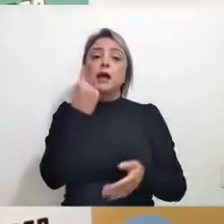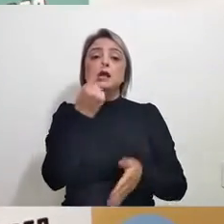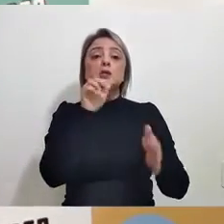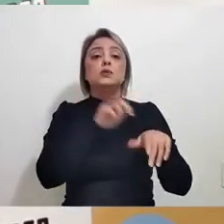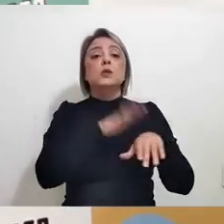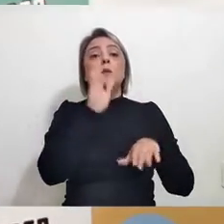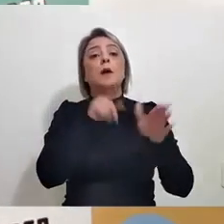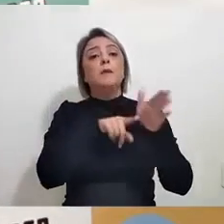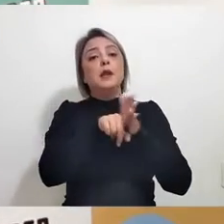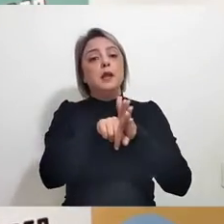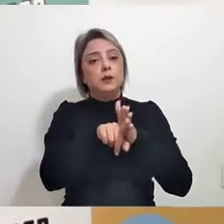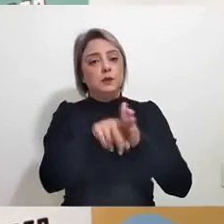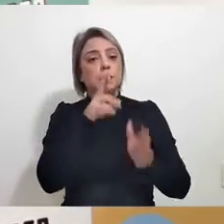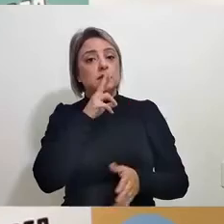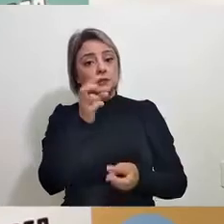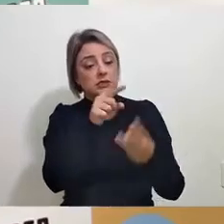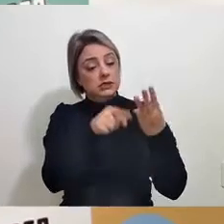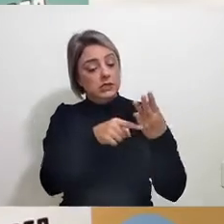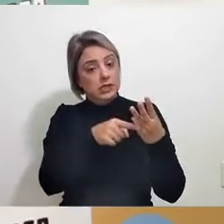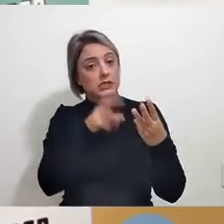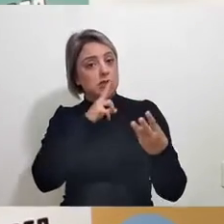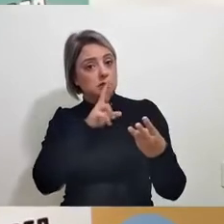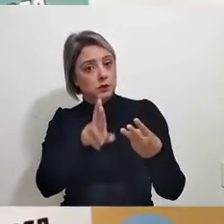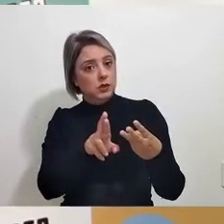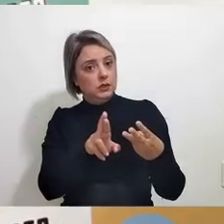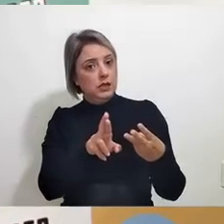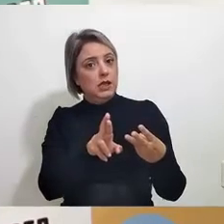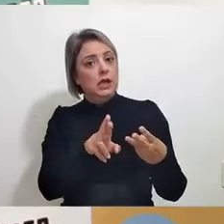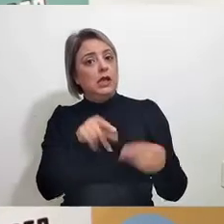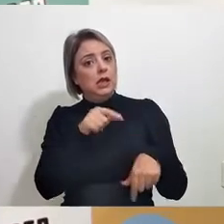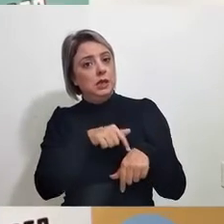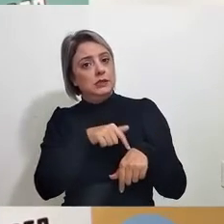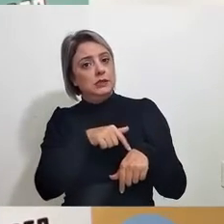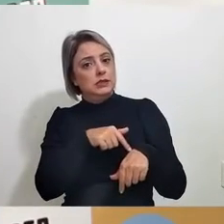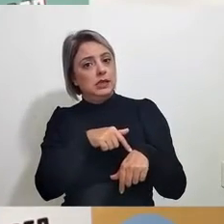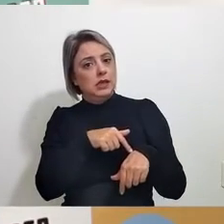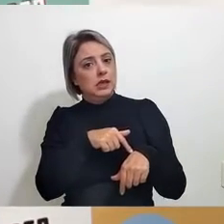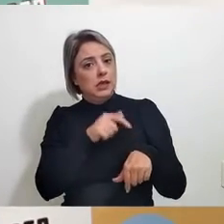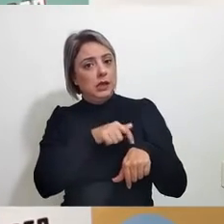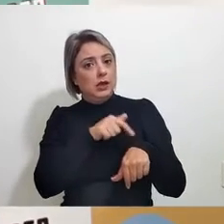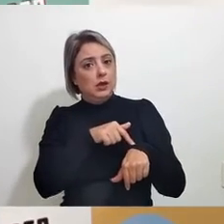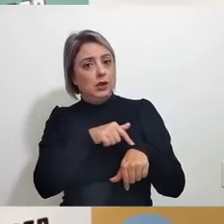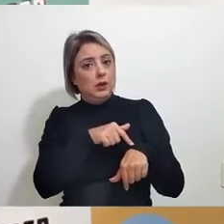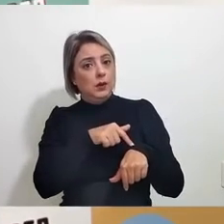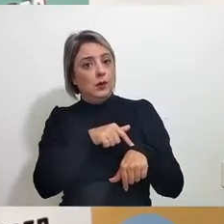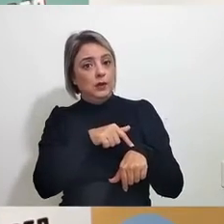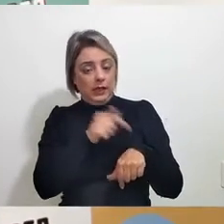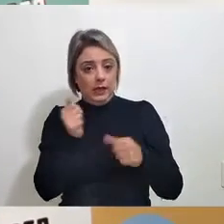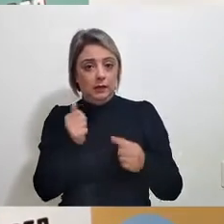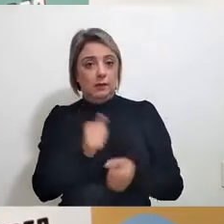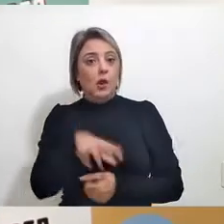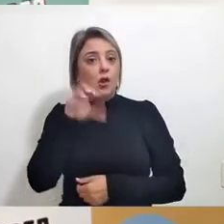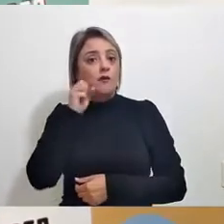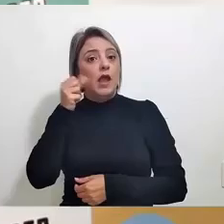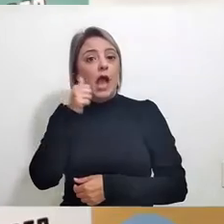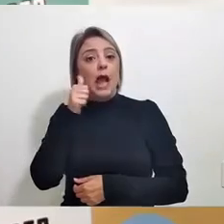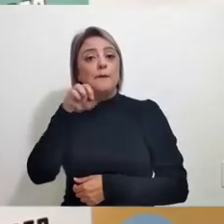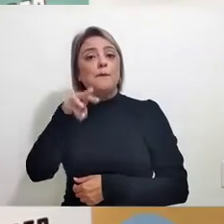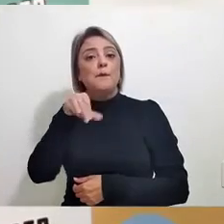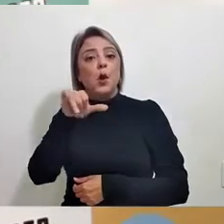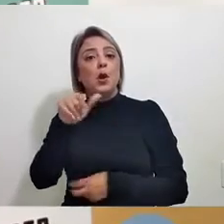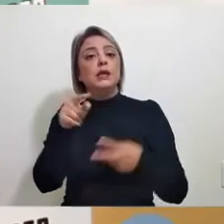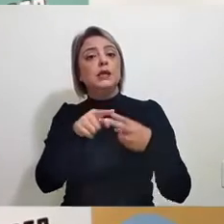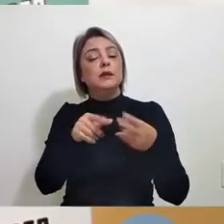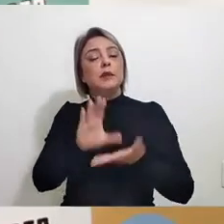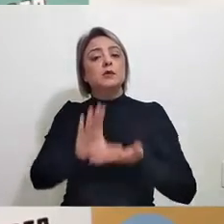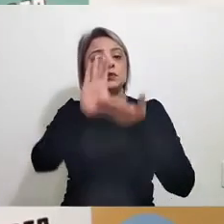os policiais militares envolvidos nessa questão do combate à violência contra criança e adolescente, corpo de bombeiros,